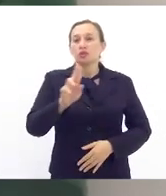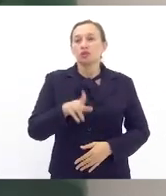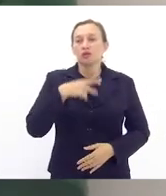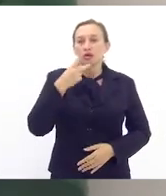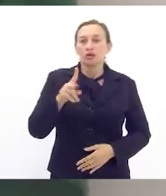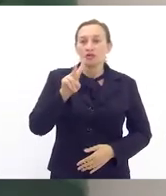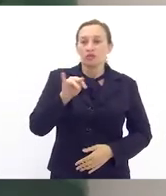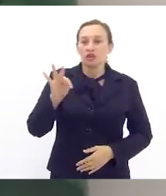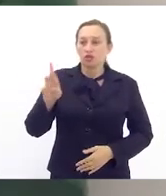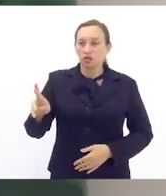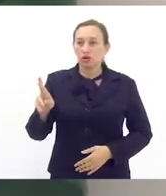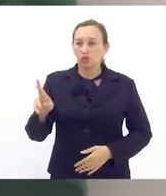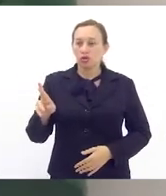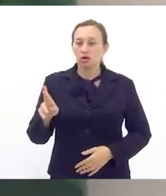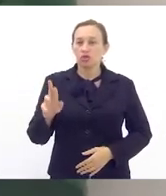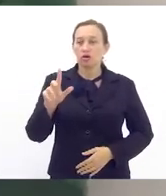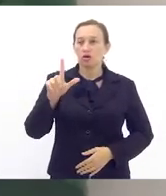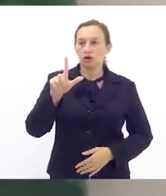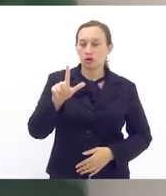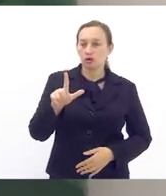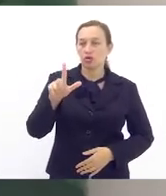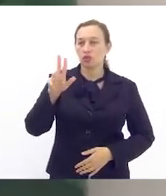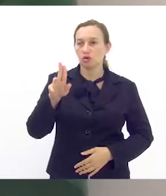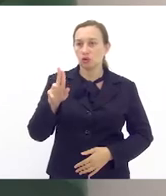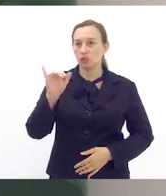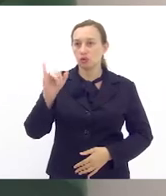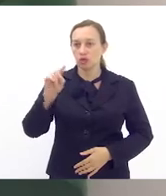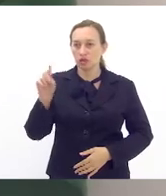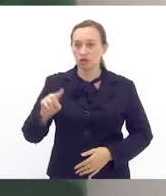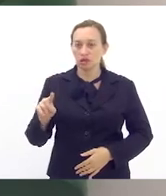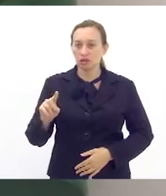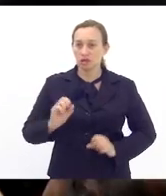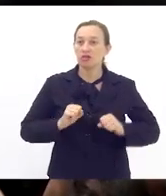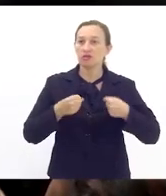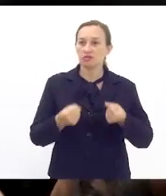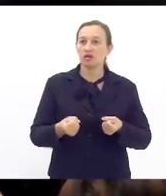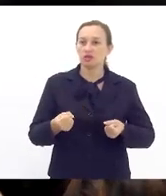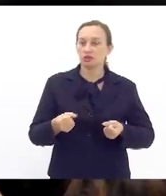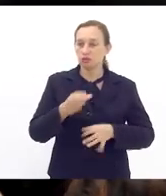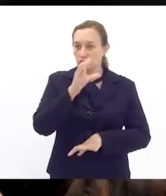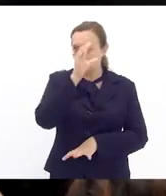Vitor Luiz de Andrade da Comissão da Defesa do Consumidor